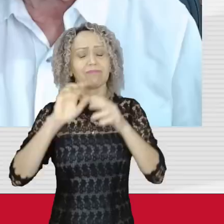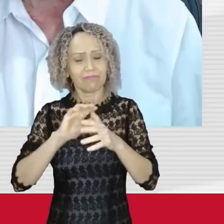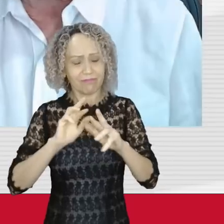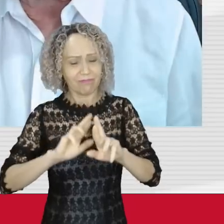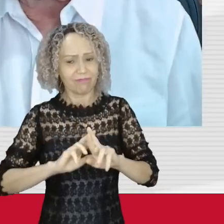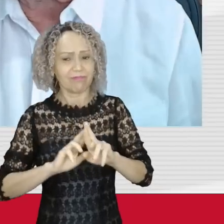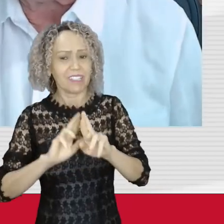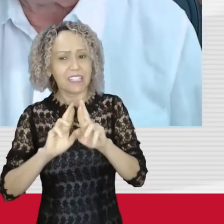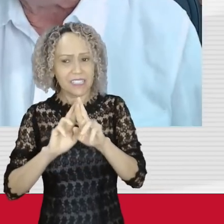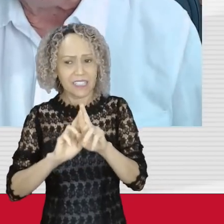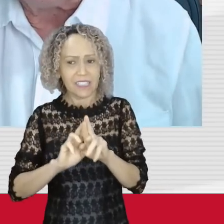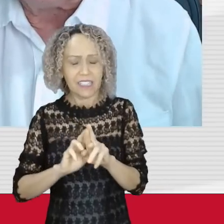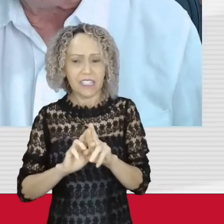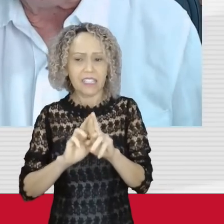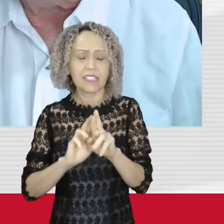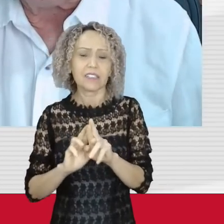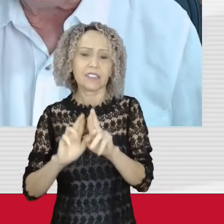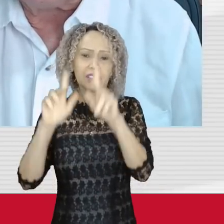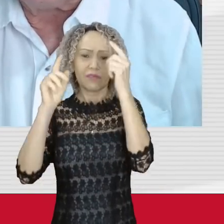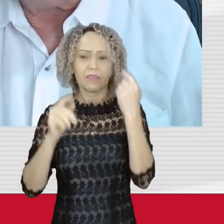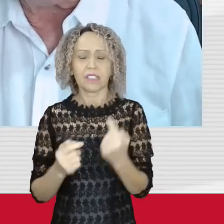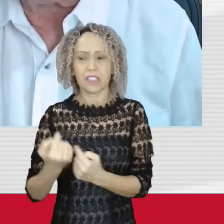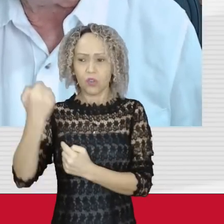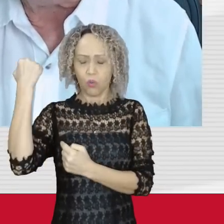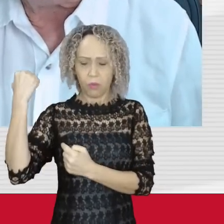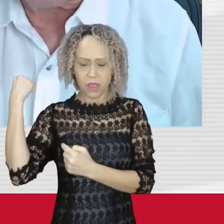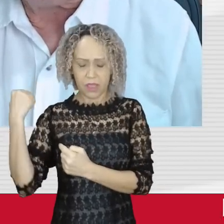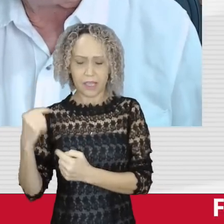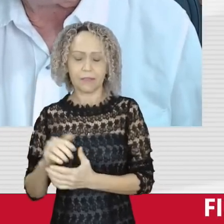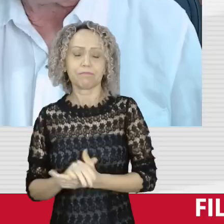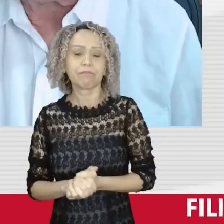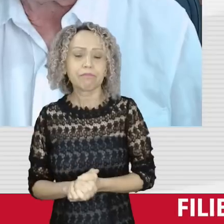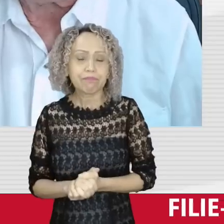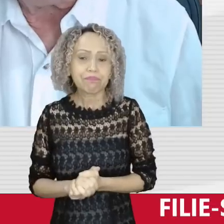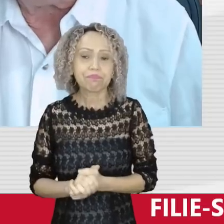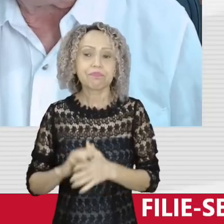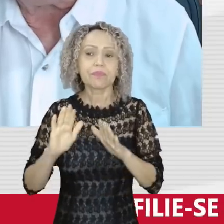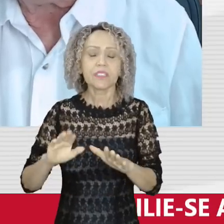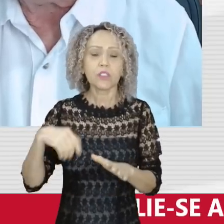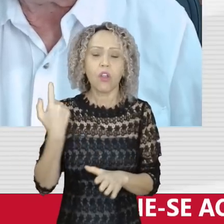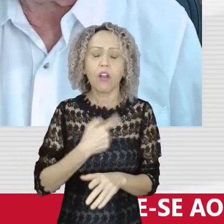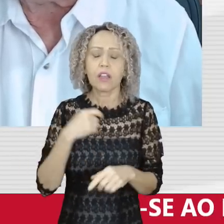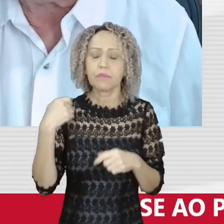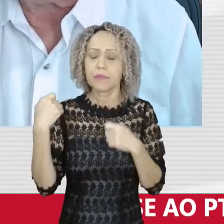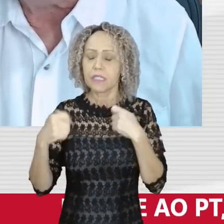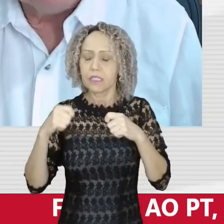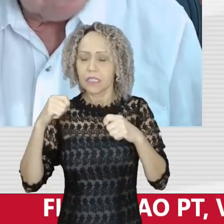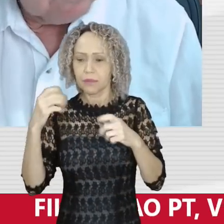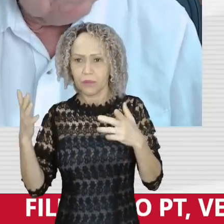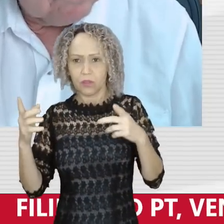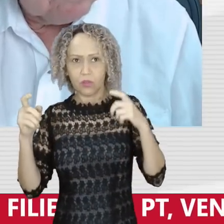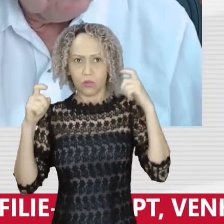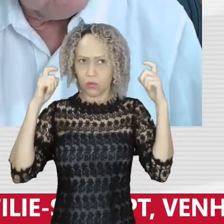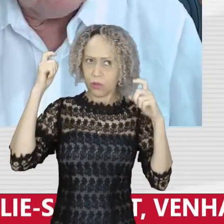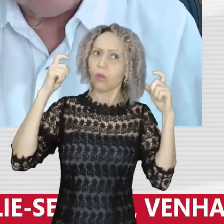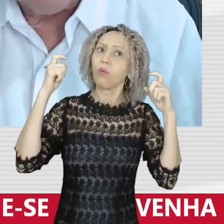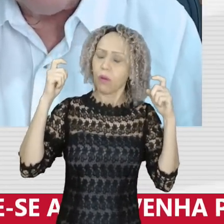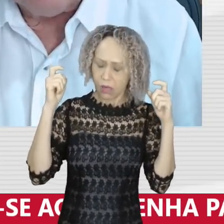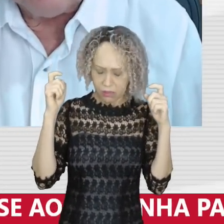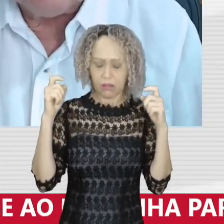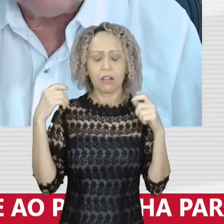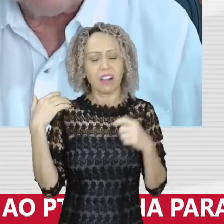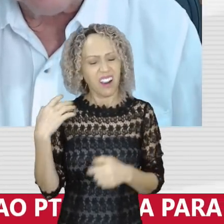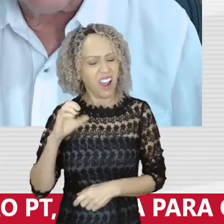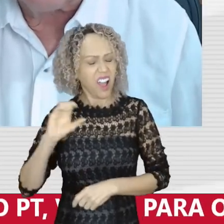muito preocupada com a questão da segurança, tem que estar mesmo, precisamos nos preocupar, mas por outro lado é a coisa que